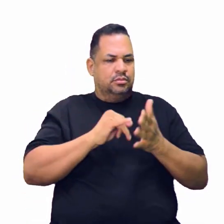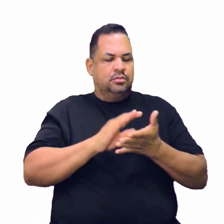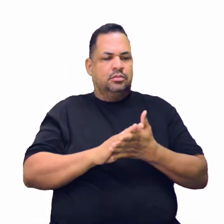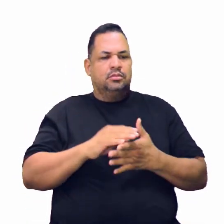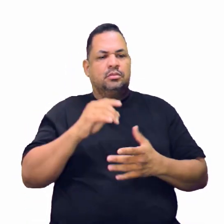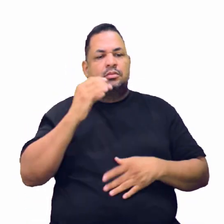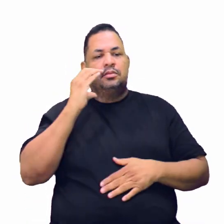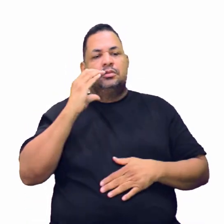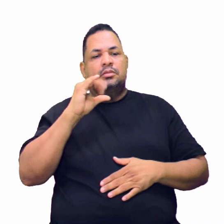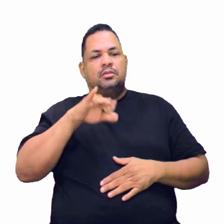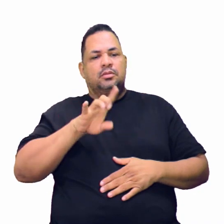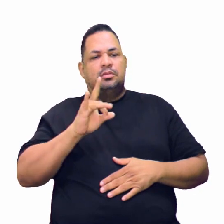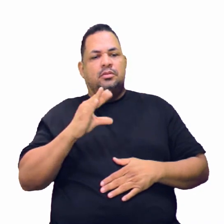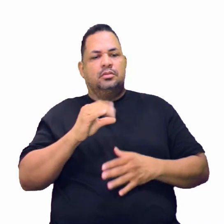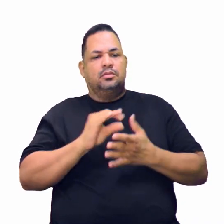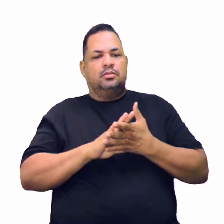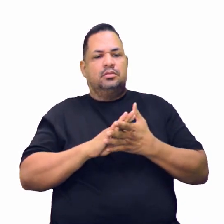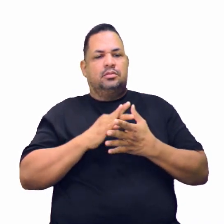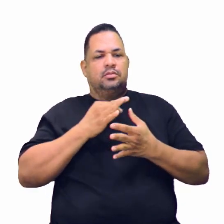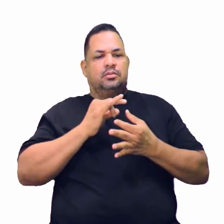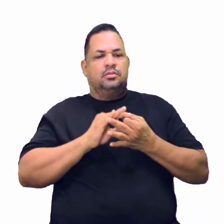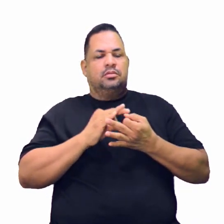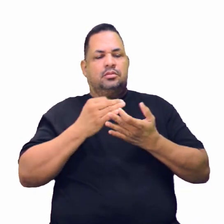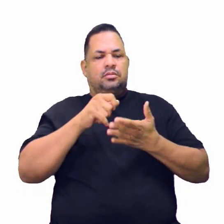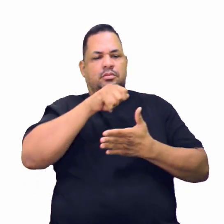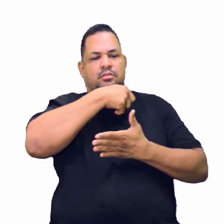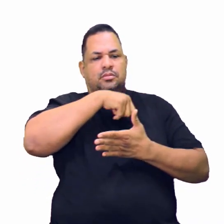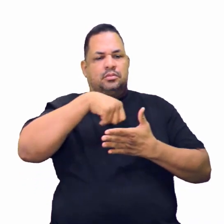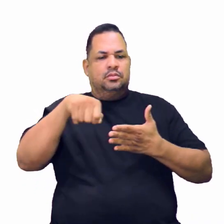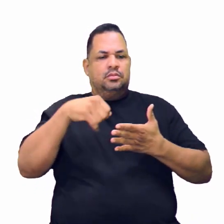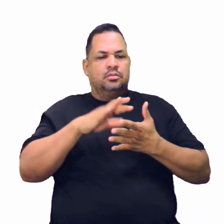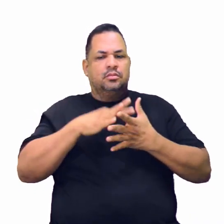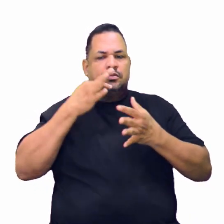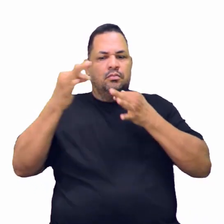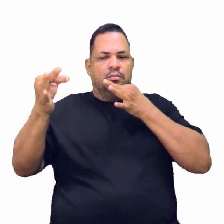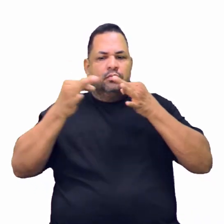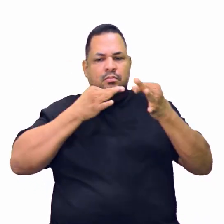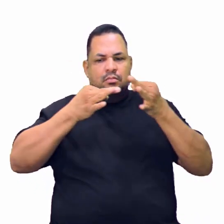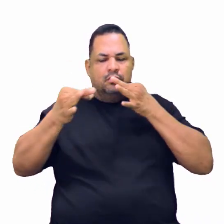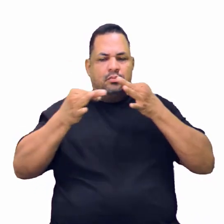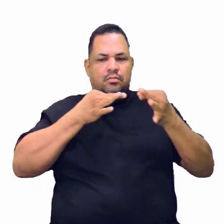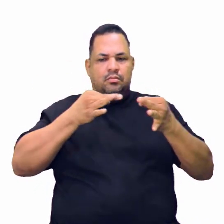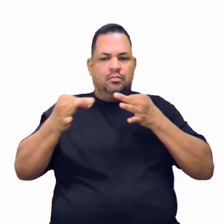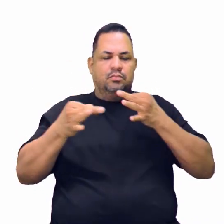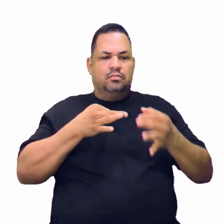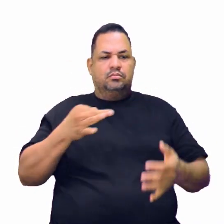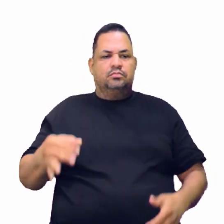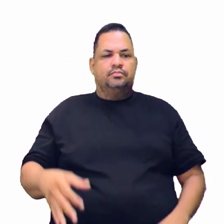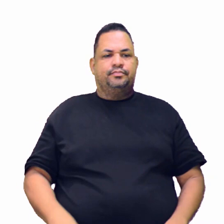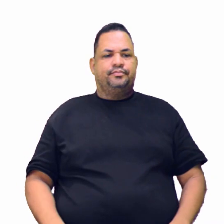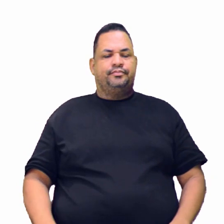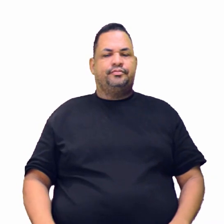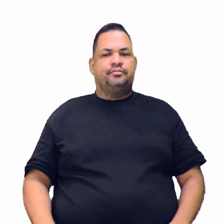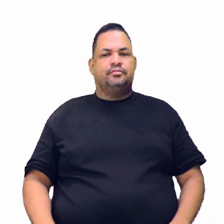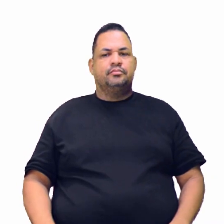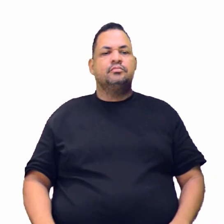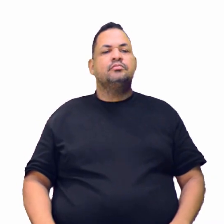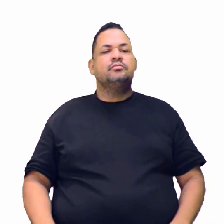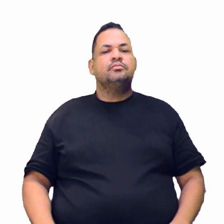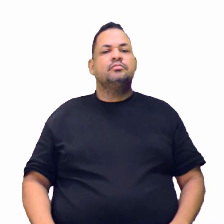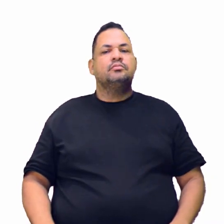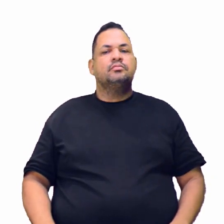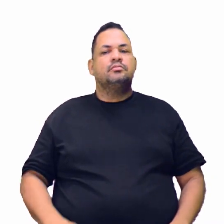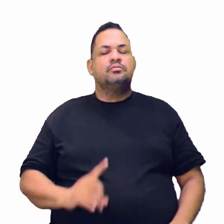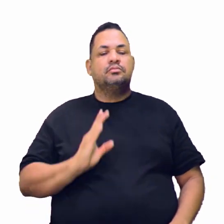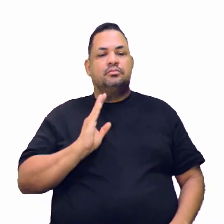Descrição. C. Injunção. D. Dissertação. E. Argumentação. Você